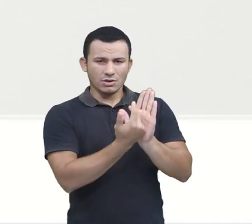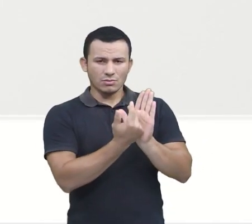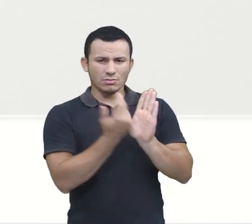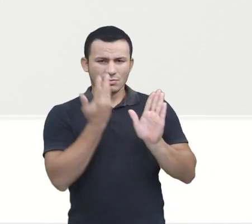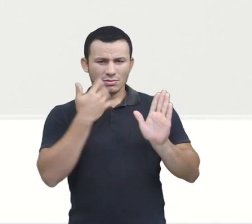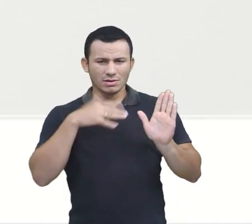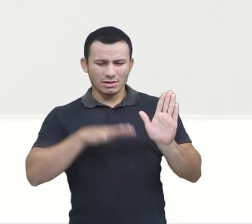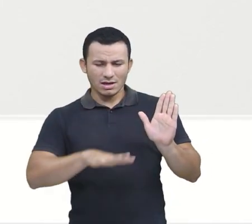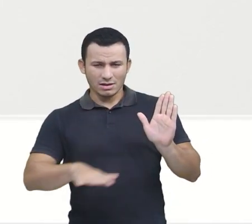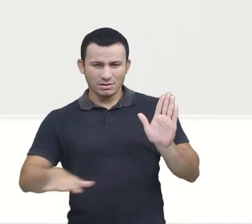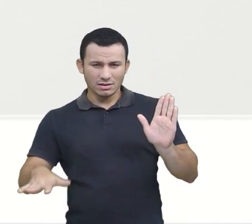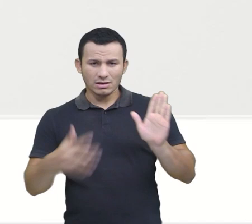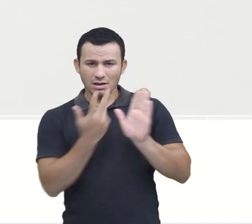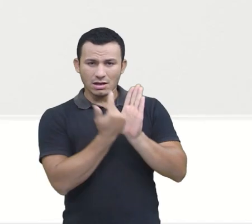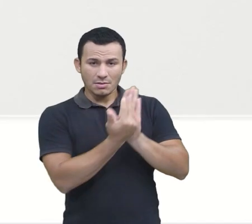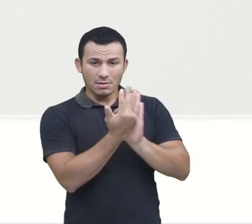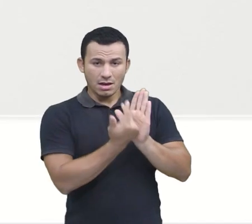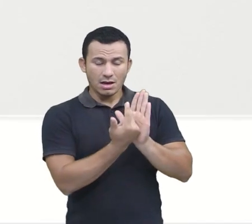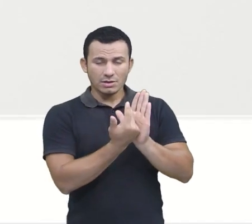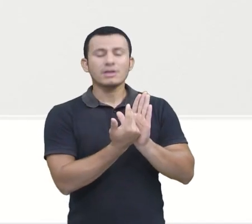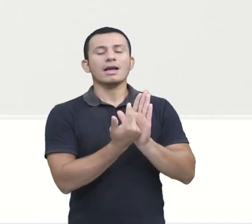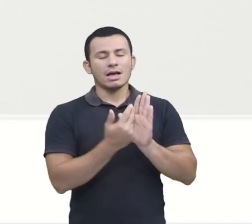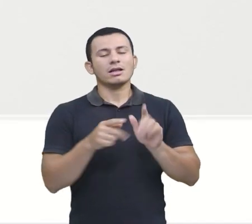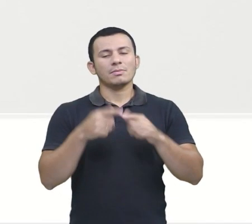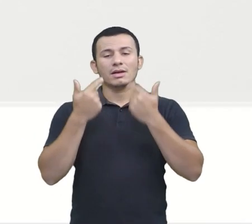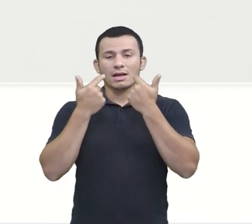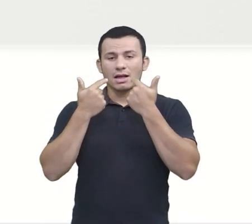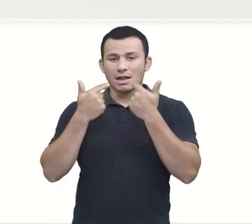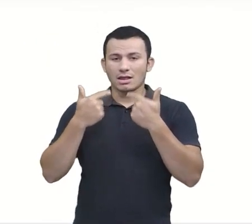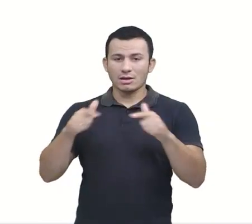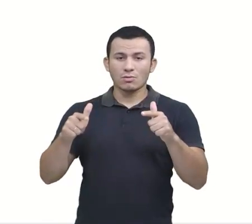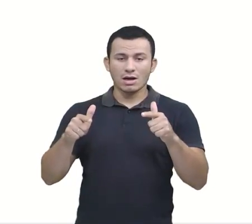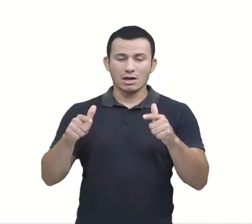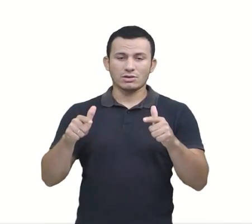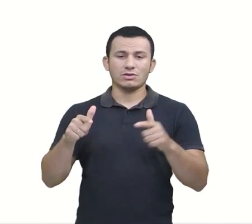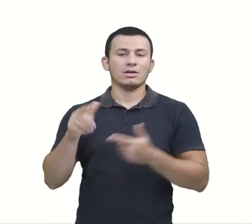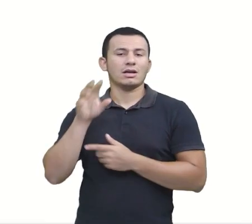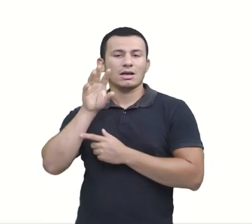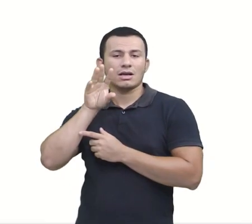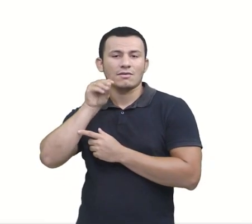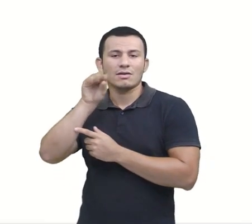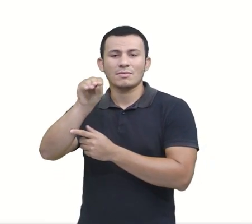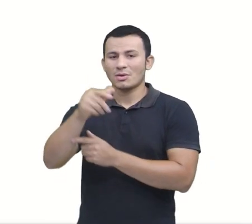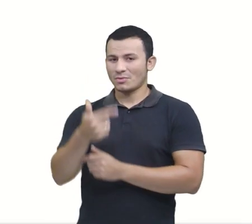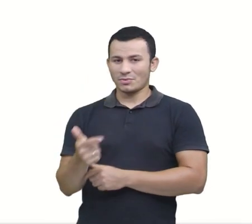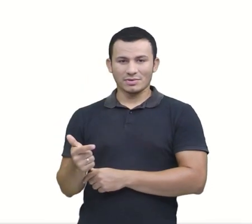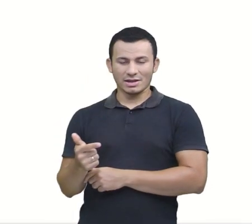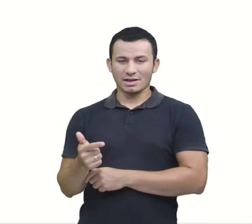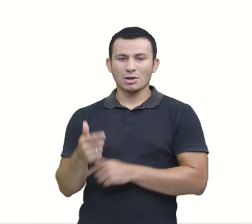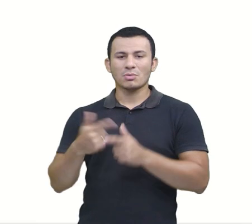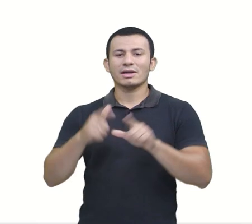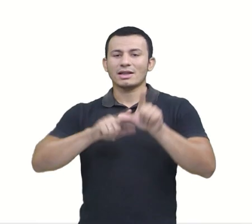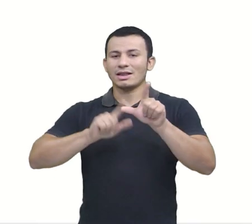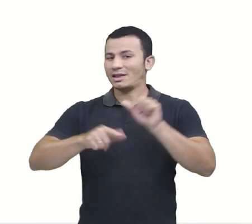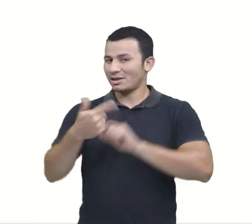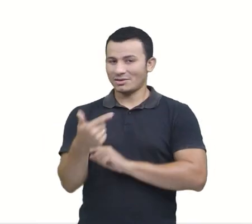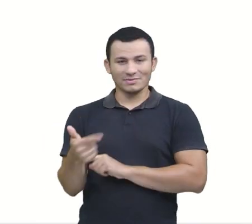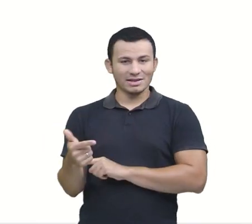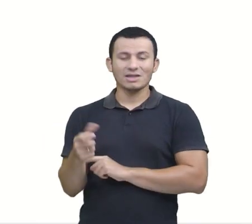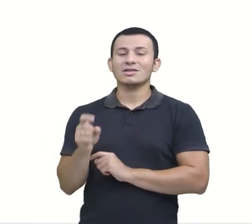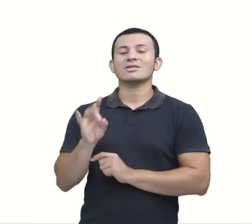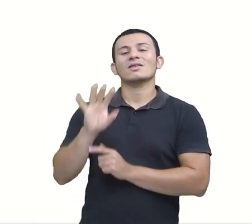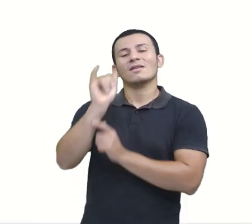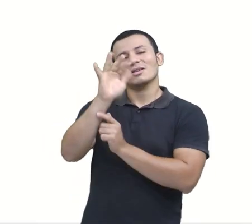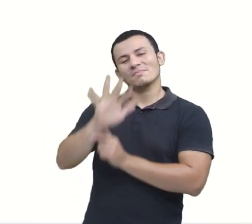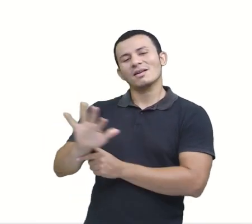o que, crianças? É a linguagem não verbal. Vamos escrever Anotem